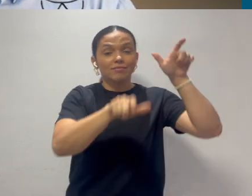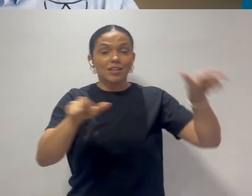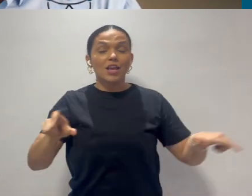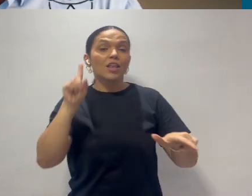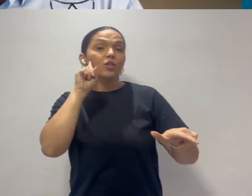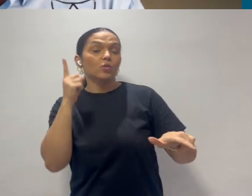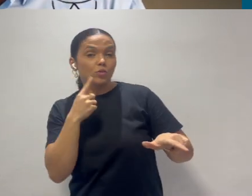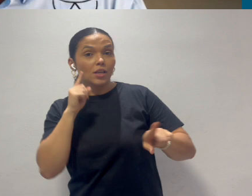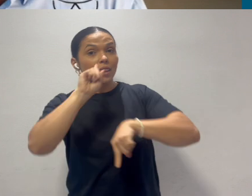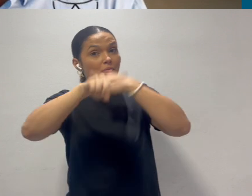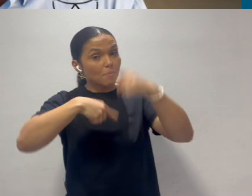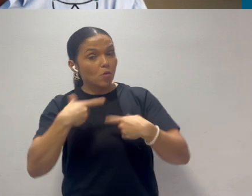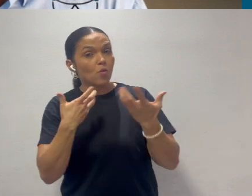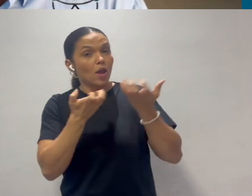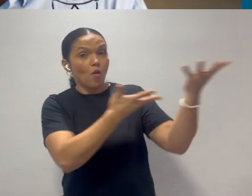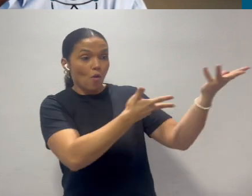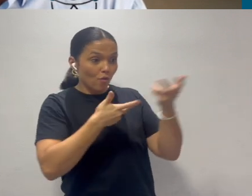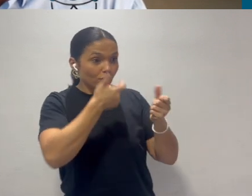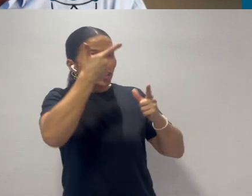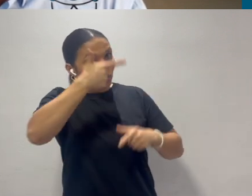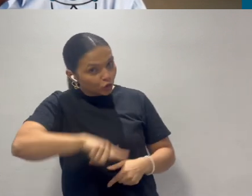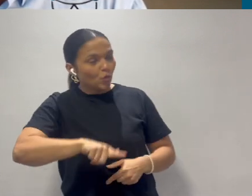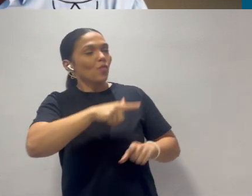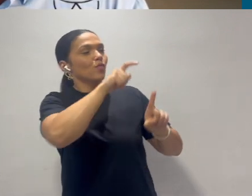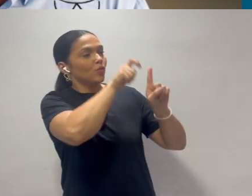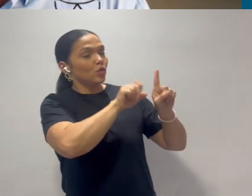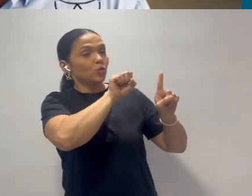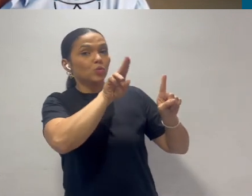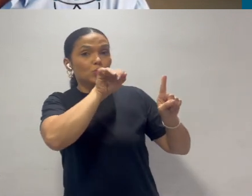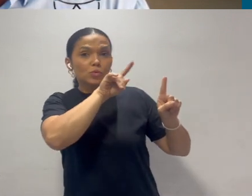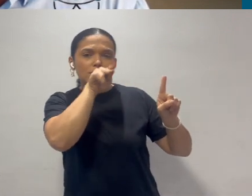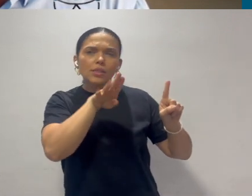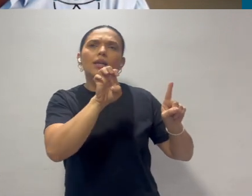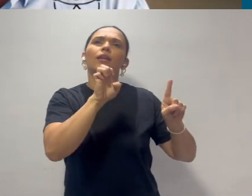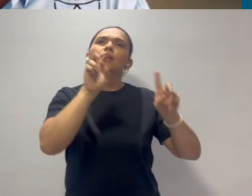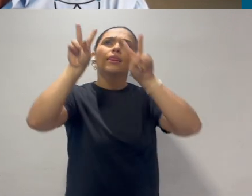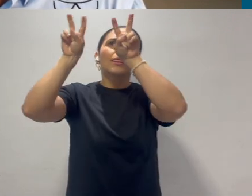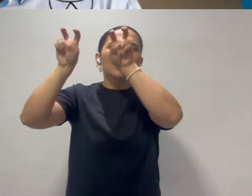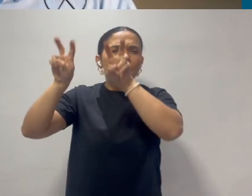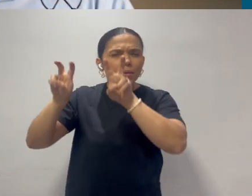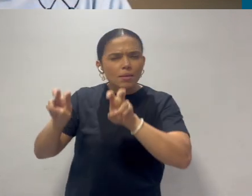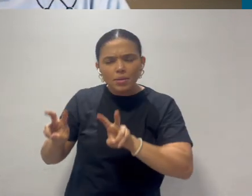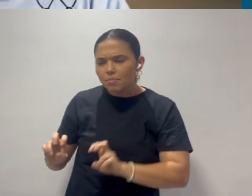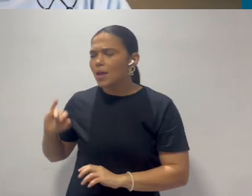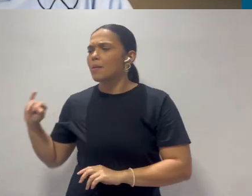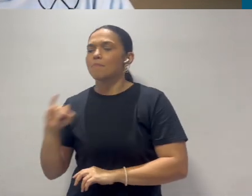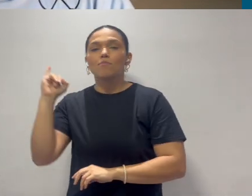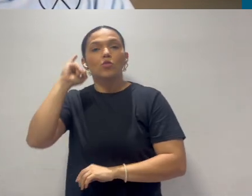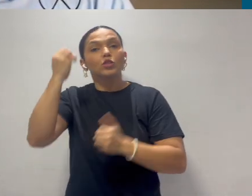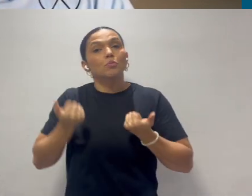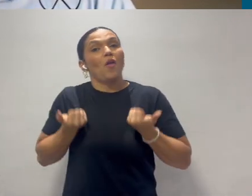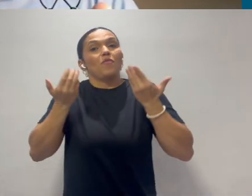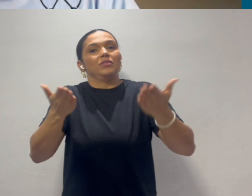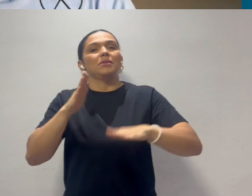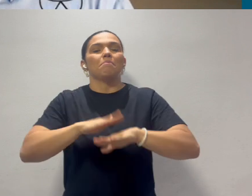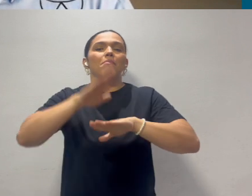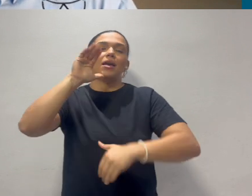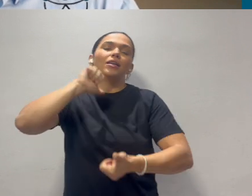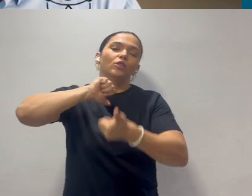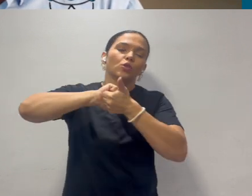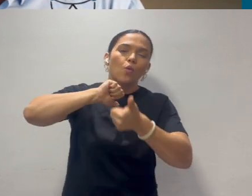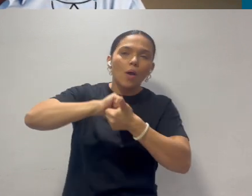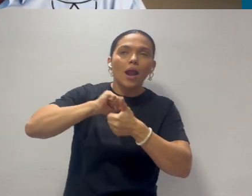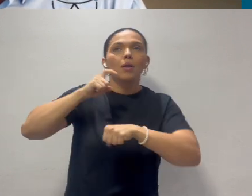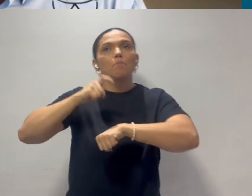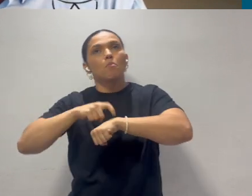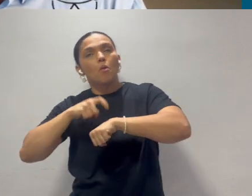outros temas tão importantes para as pessoas que precisam dessa qualidade num momento em que busca a